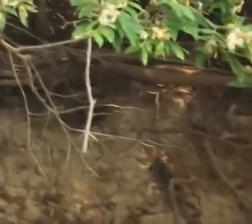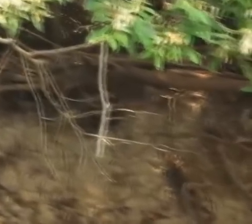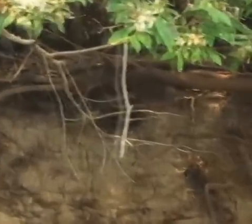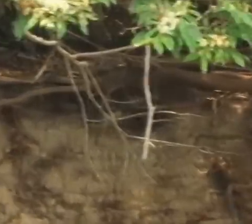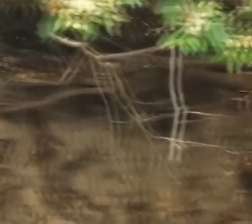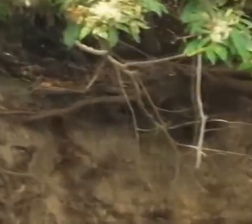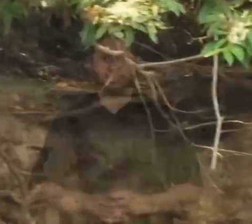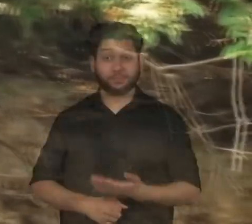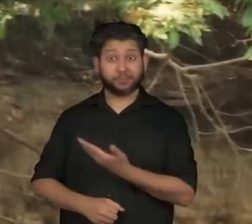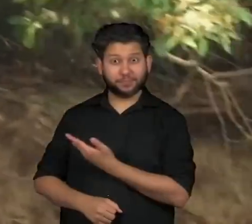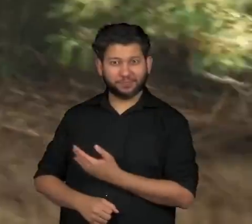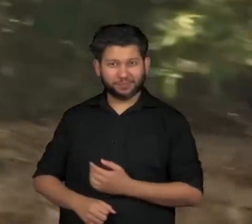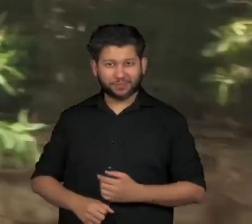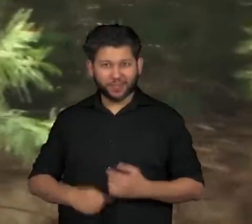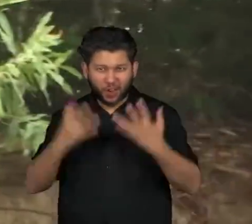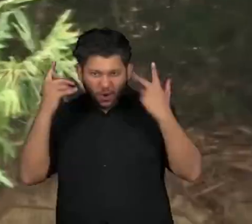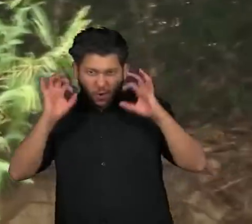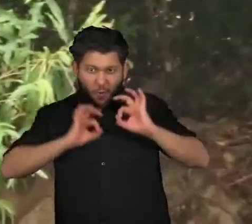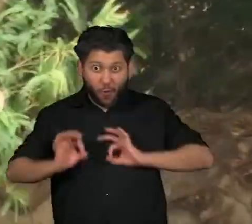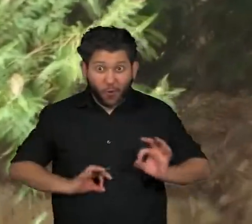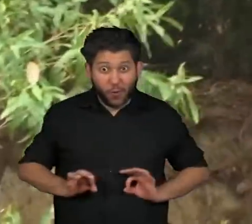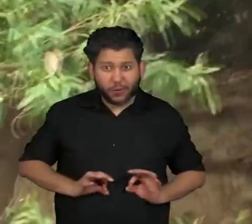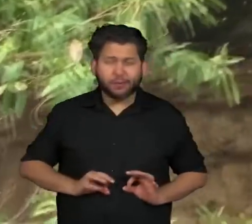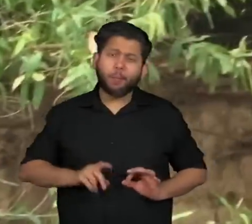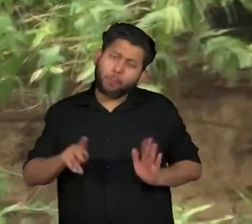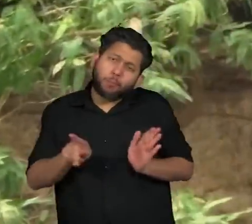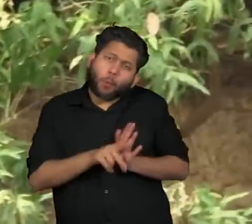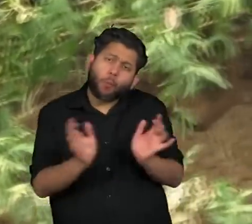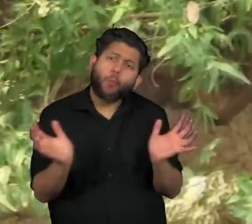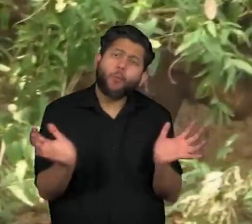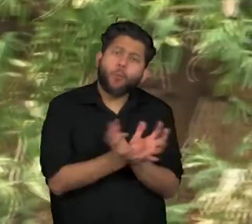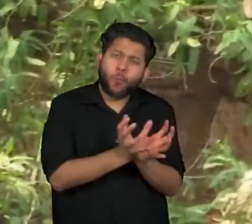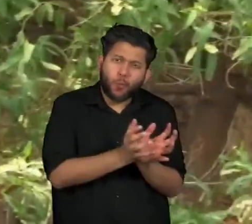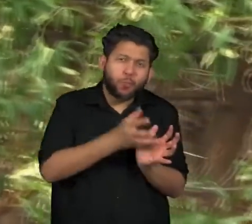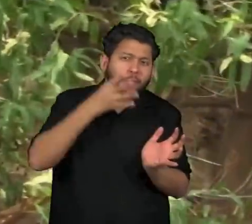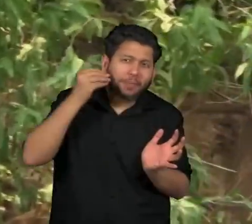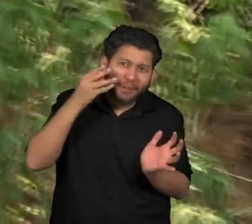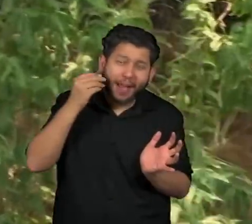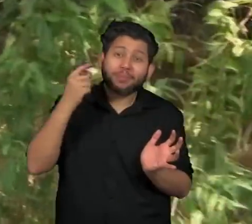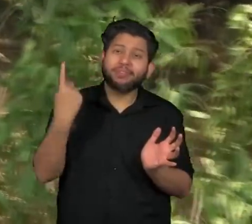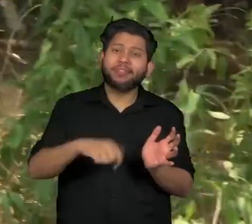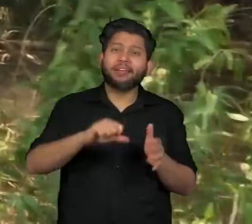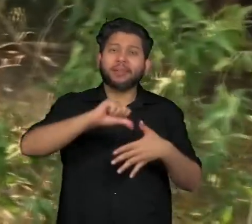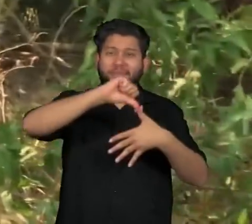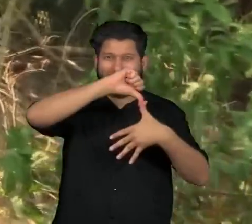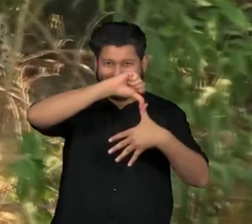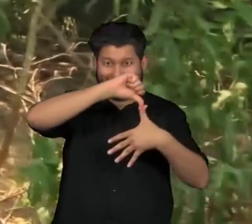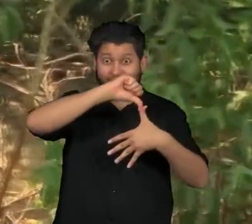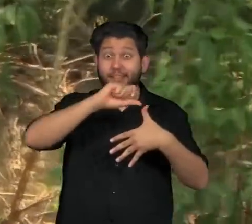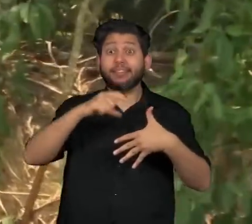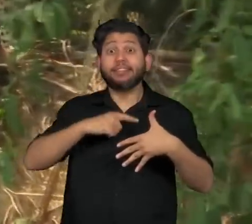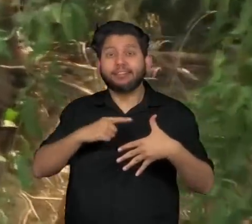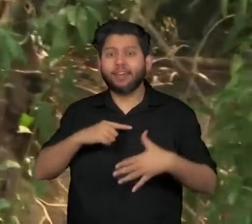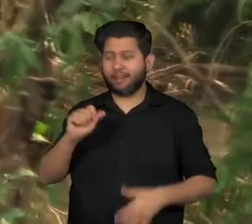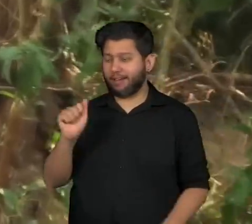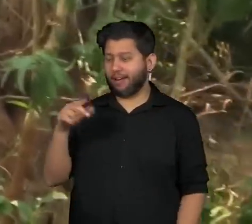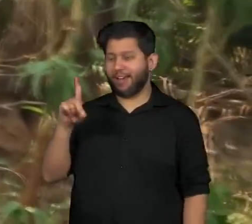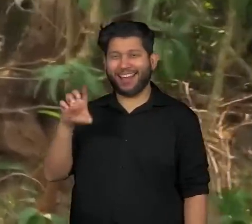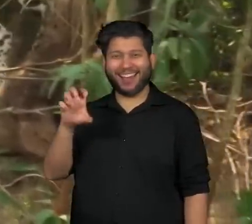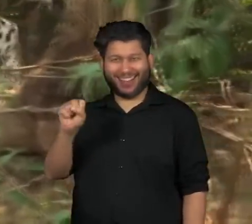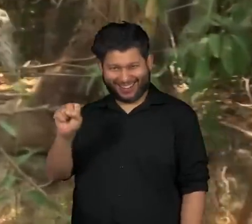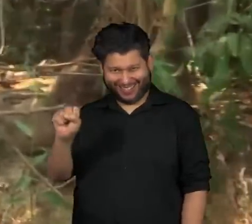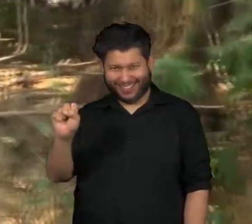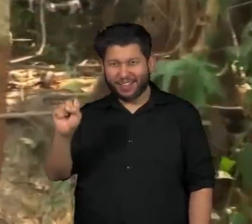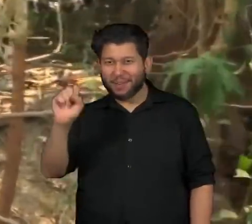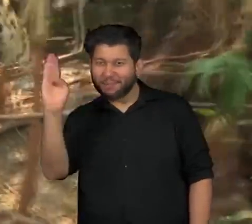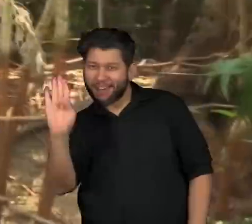A onça-pintada, o maior felino das Américas, é encontrada a leste da Cordilheira dos Andes, desde o